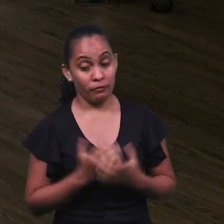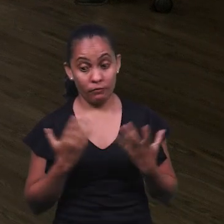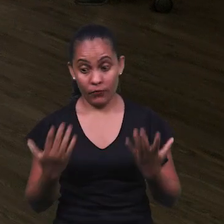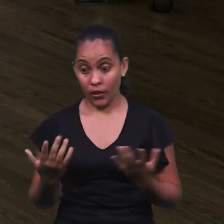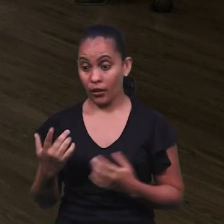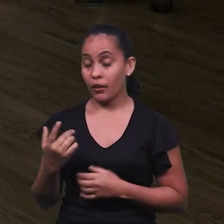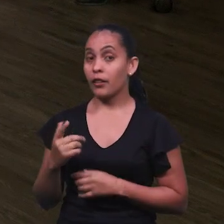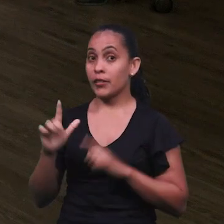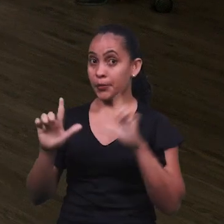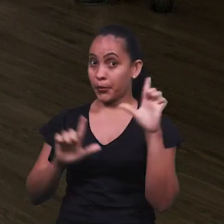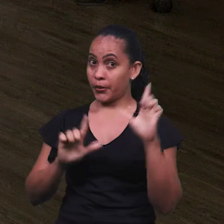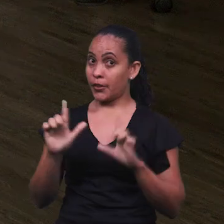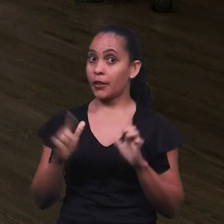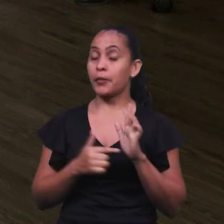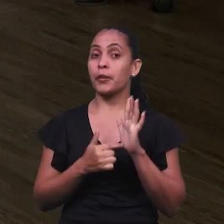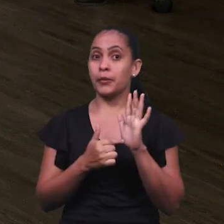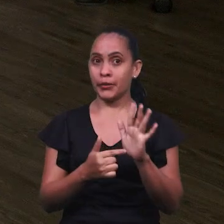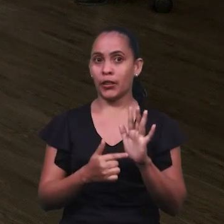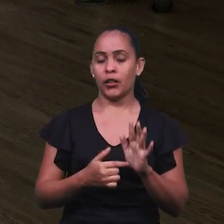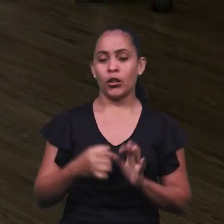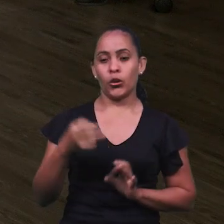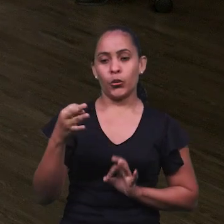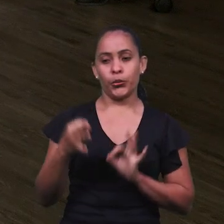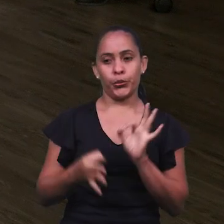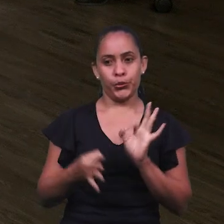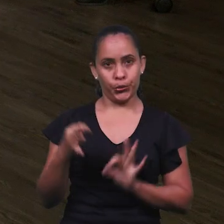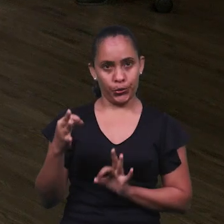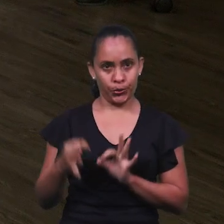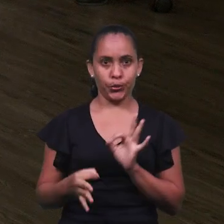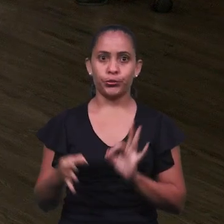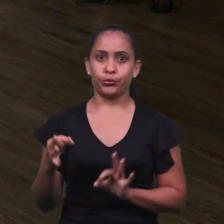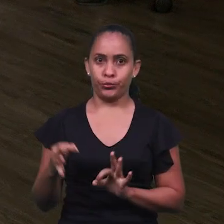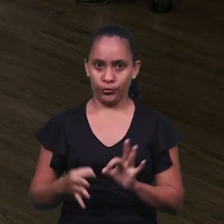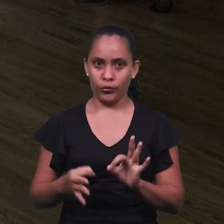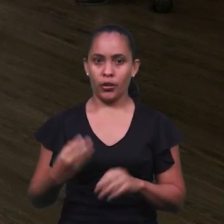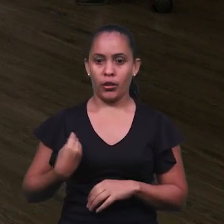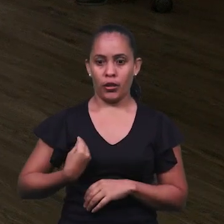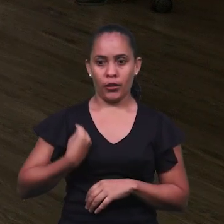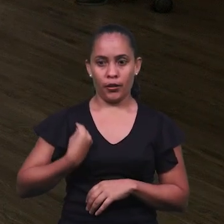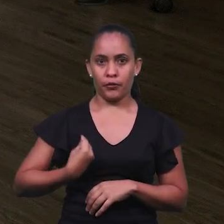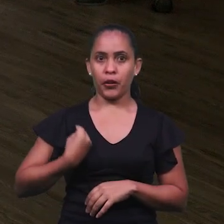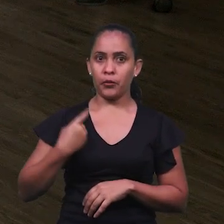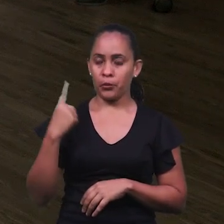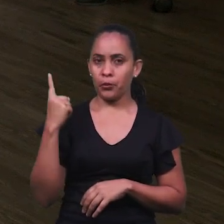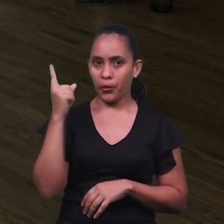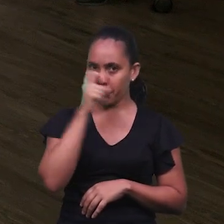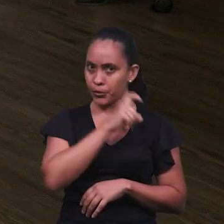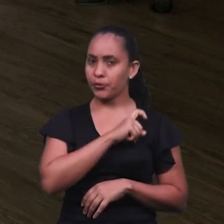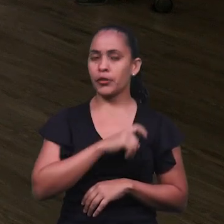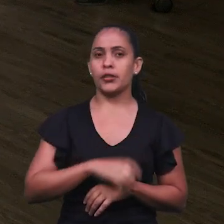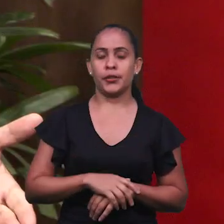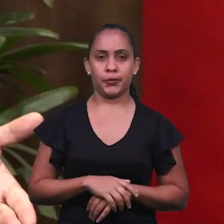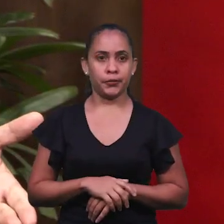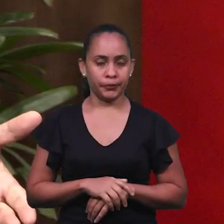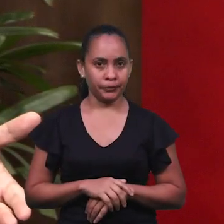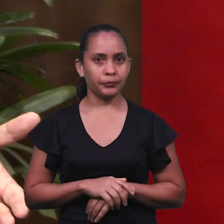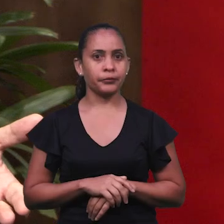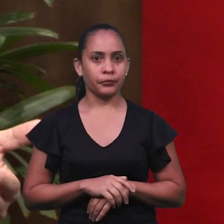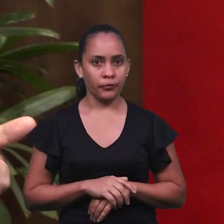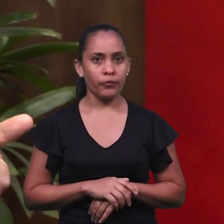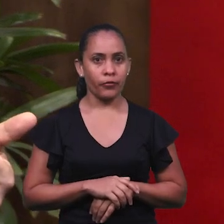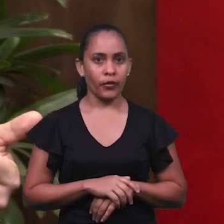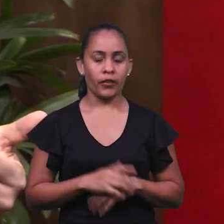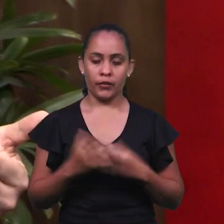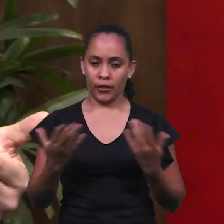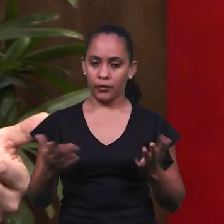desse programa é sobre o justo que passa pela prova. Isso, muito bom. Então, o nosso olhar, tudo que nós vamos dizer aqui é